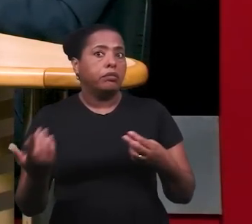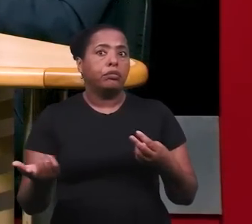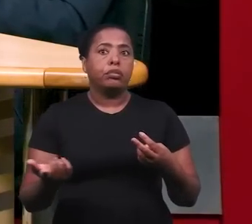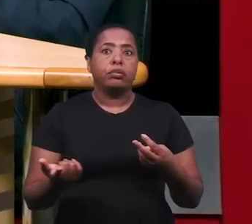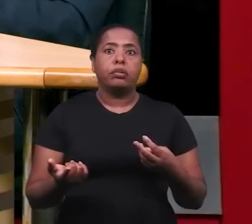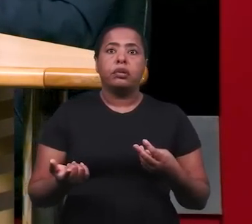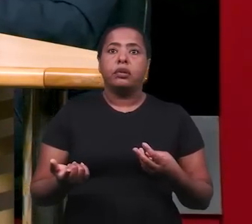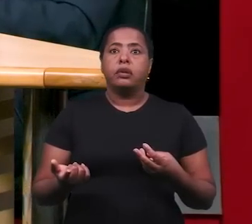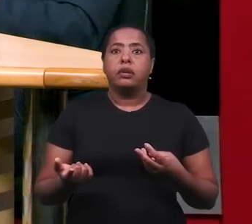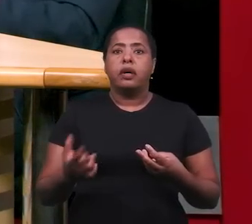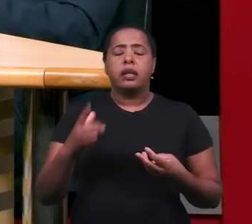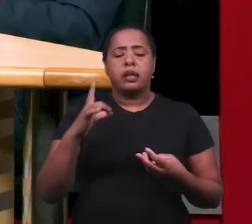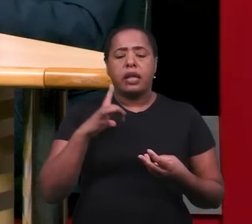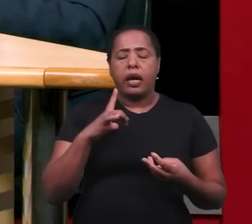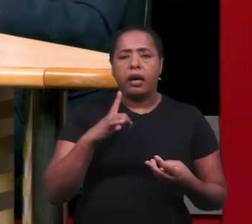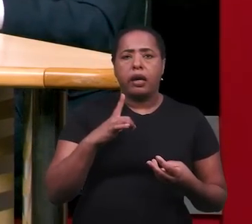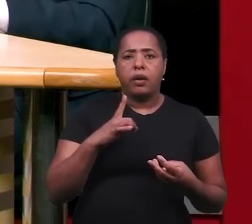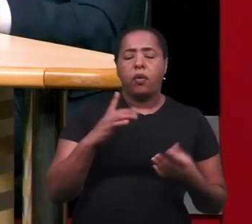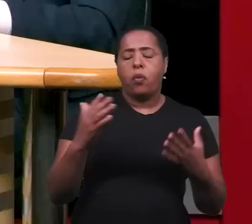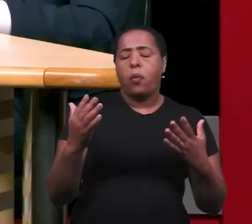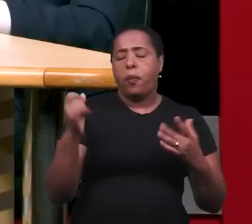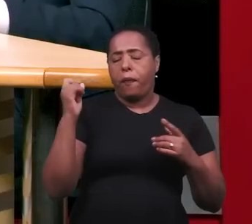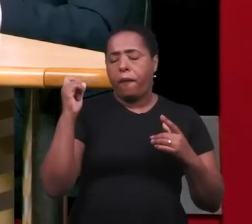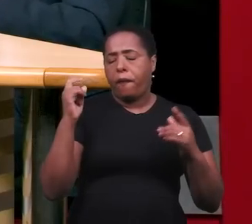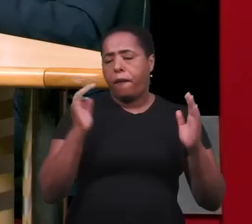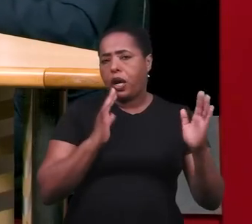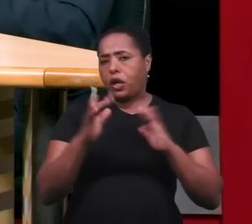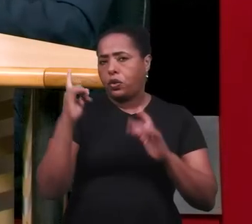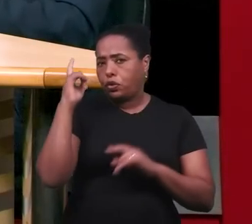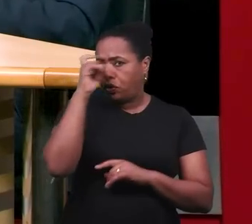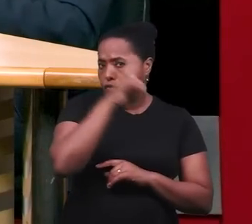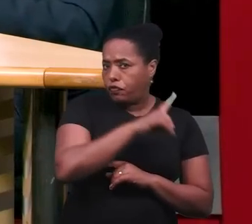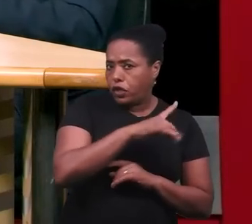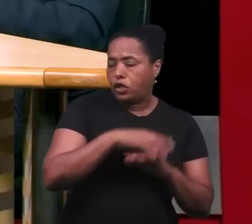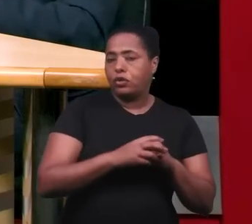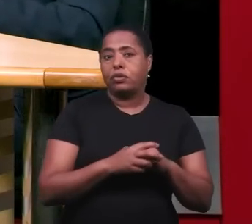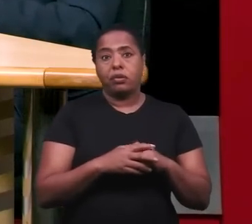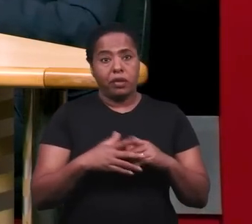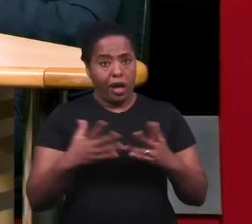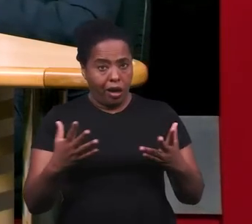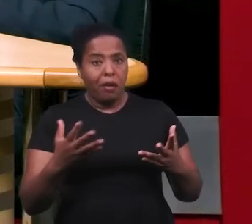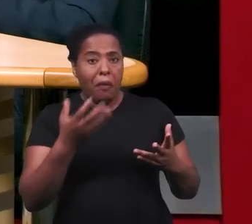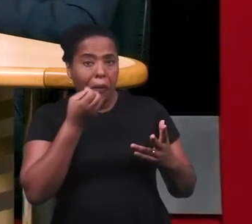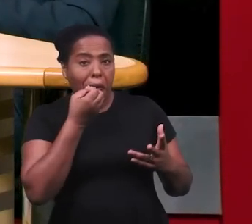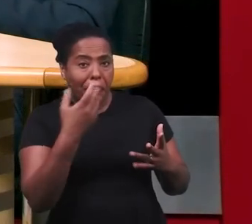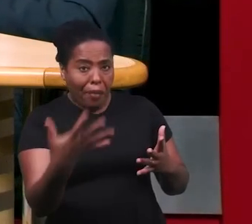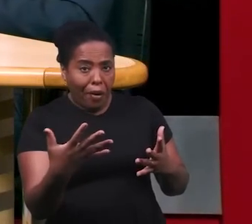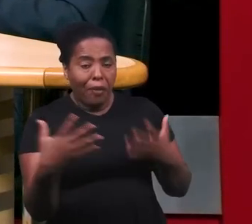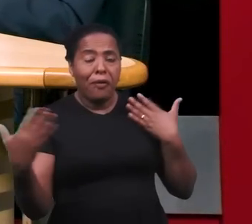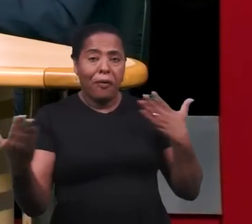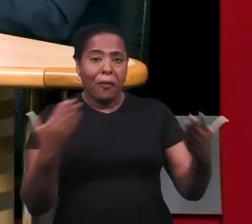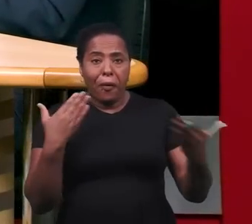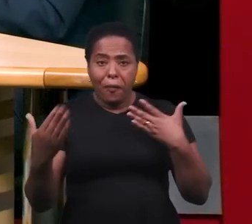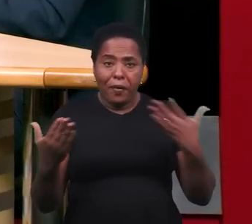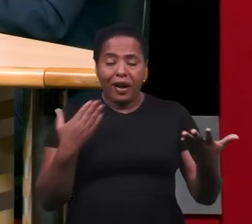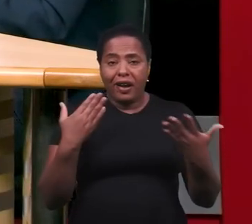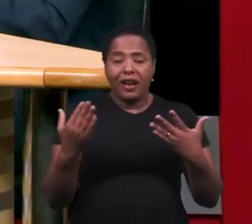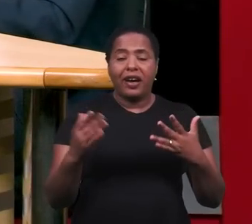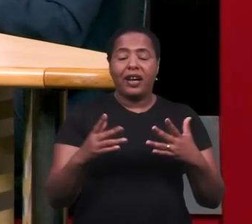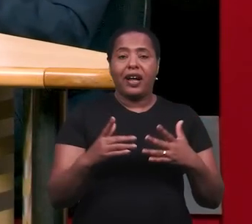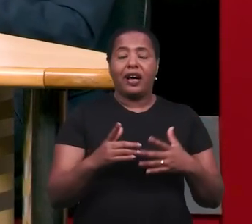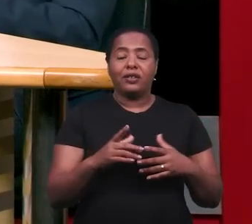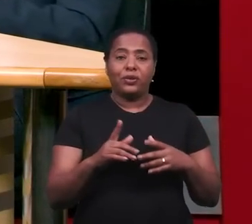tem essas estações. Tanto em relação à criança, o próprio casamento tem estações. Todo casamento tem o seu